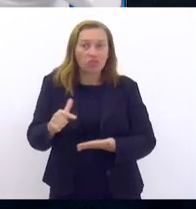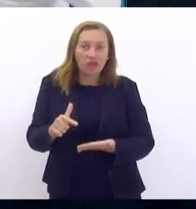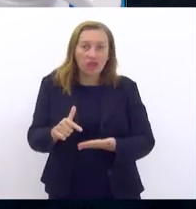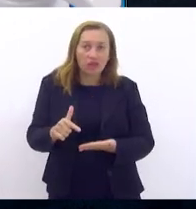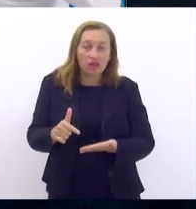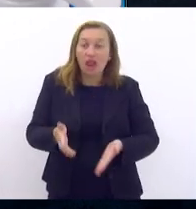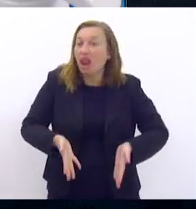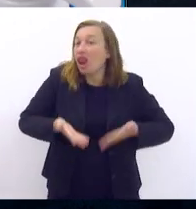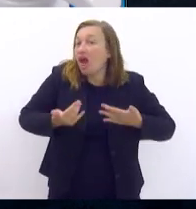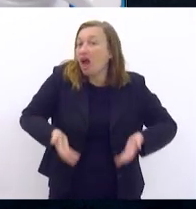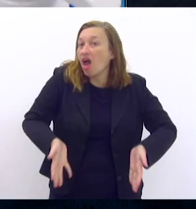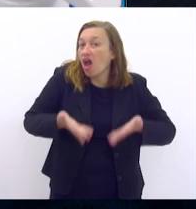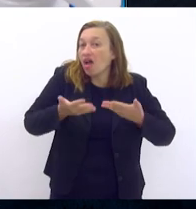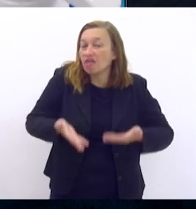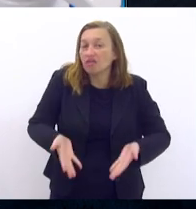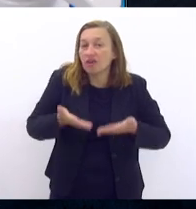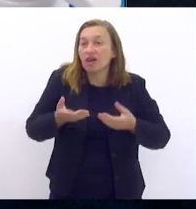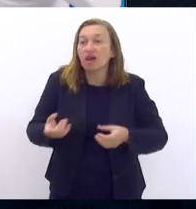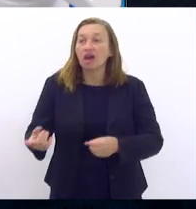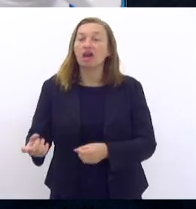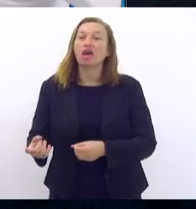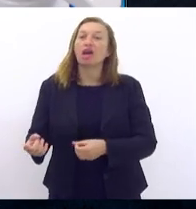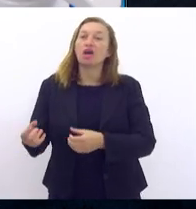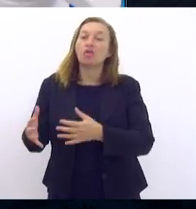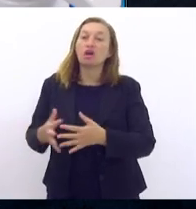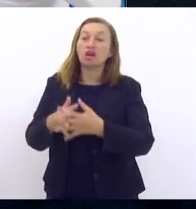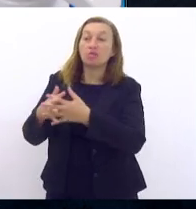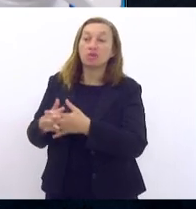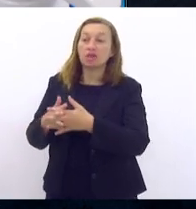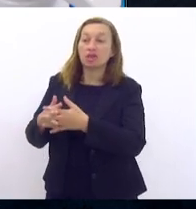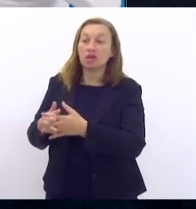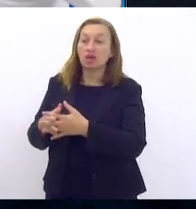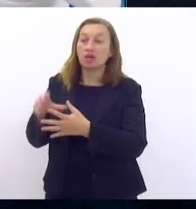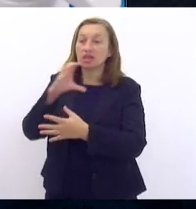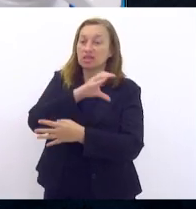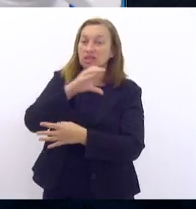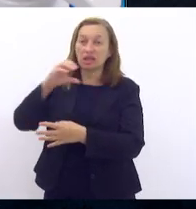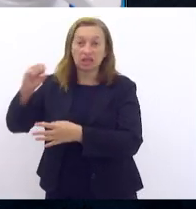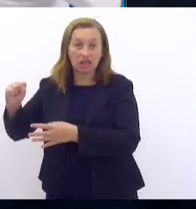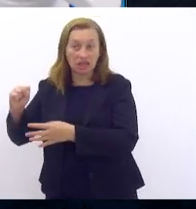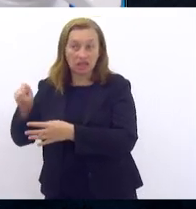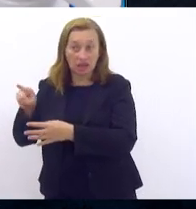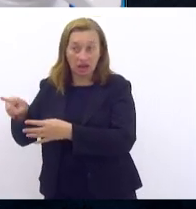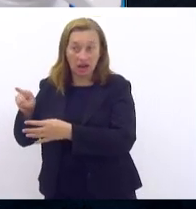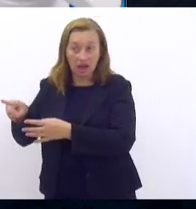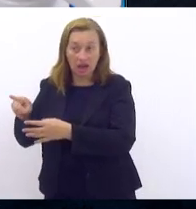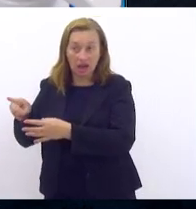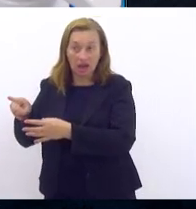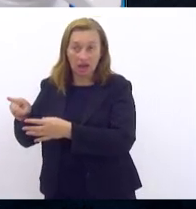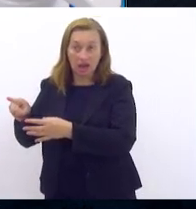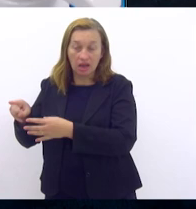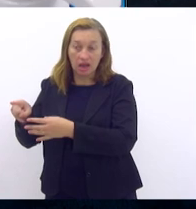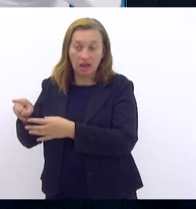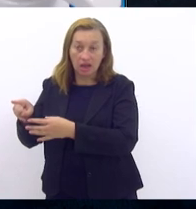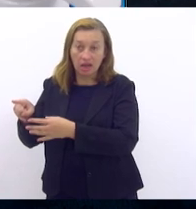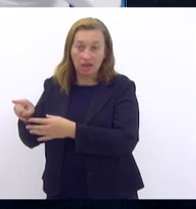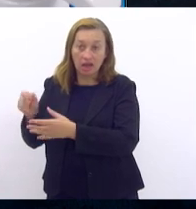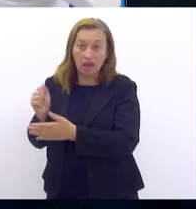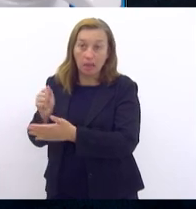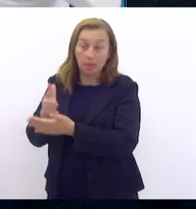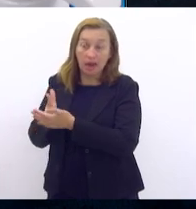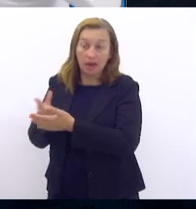aí vai volta um caminhão com três toneladas o que que esse cara paga de frete para trazer esse caminhão para cá